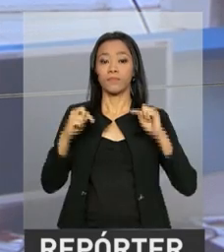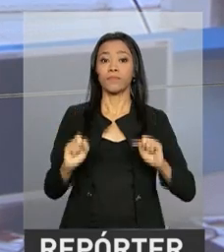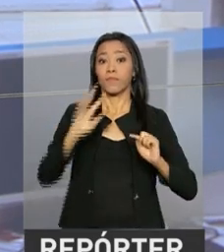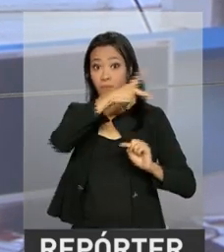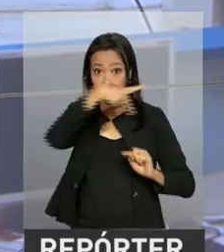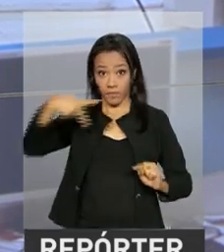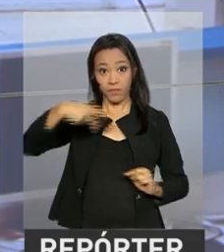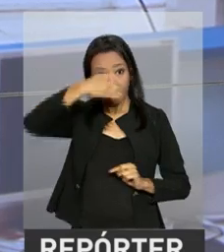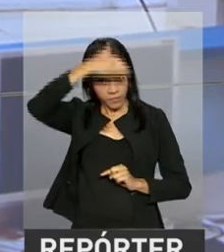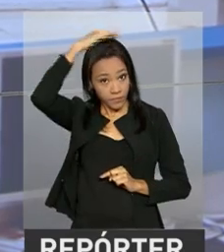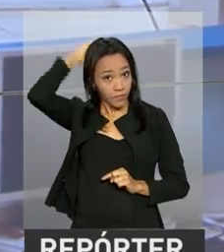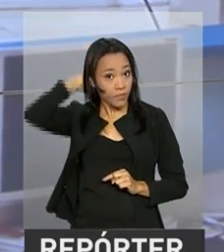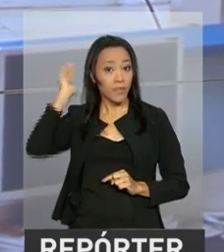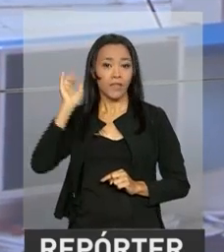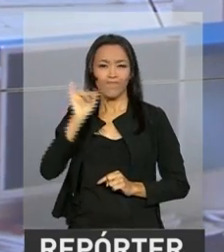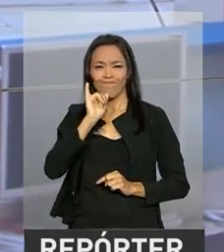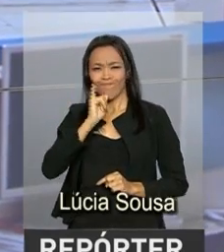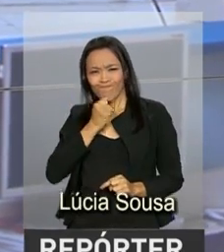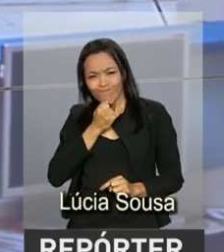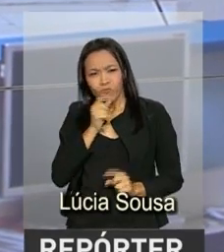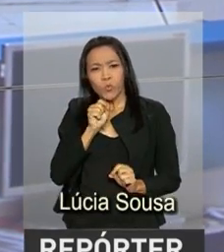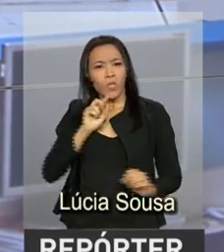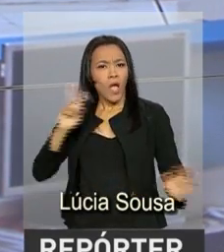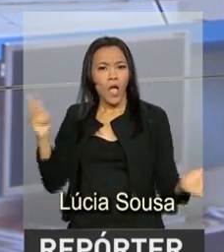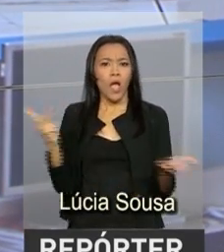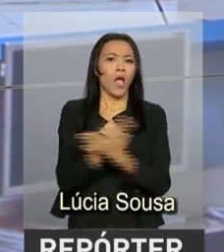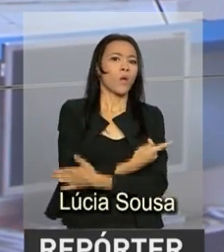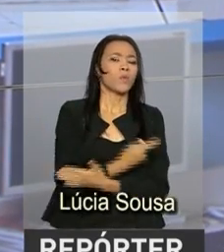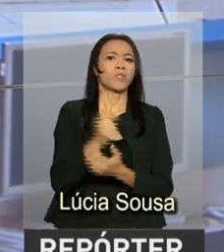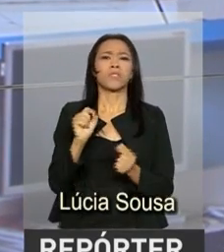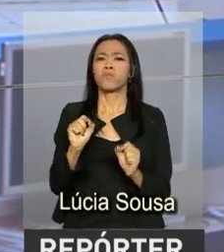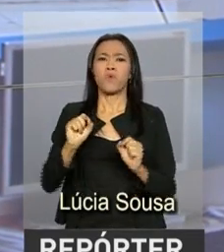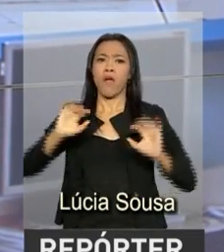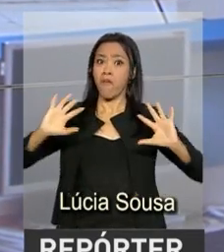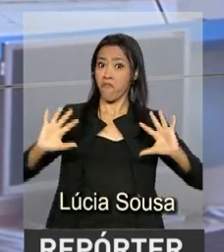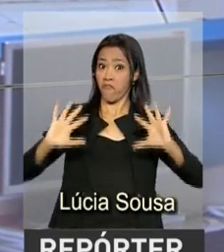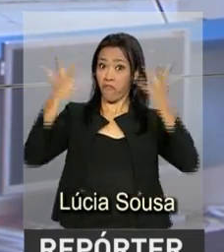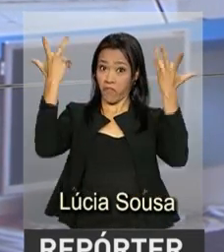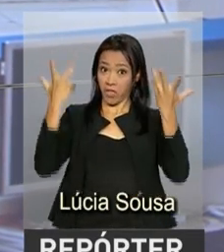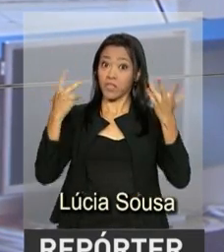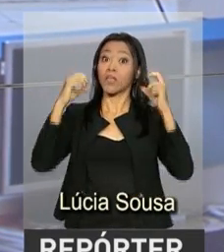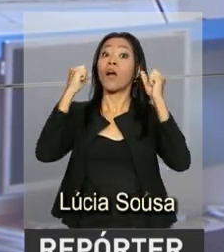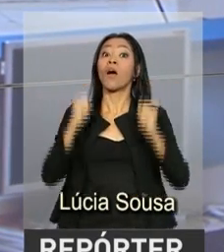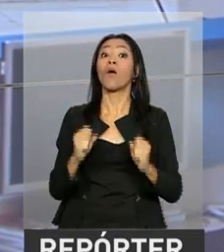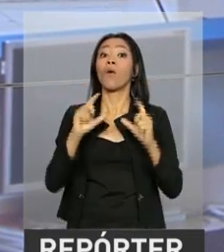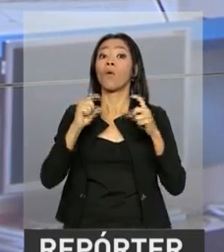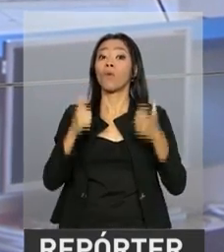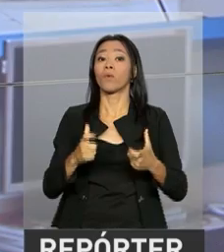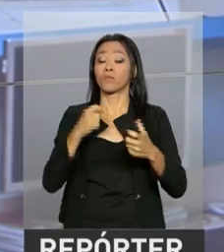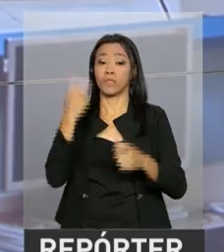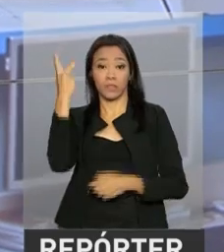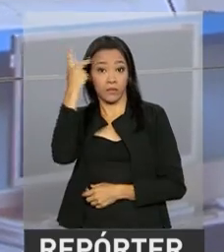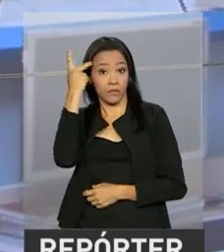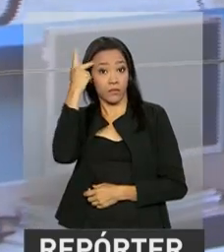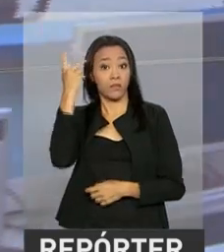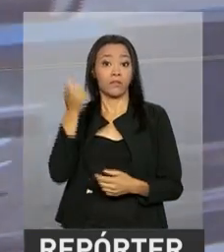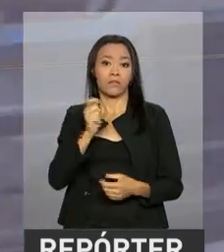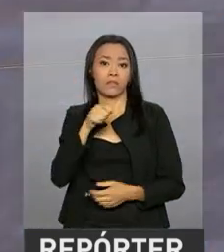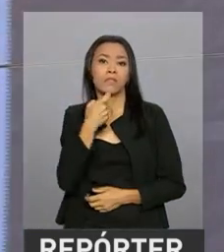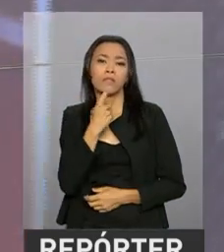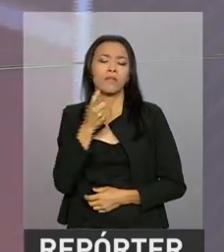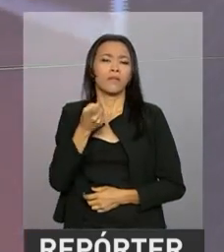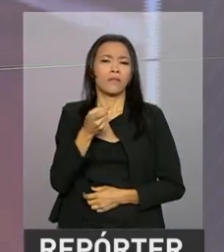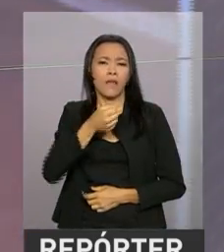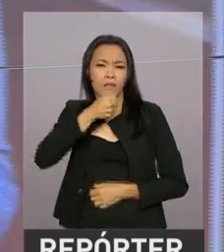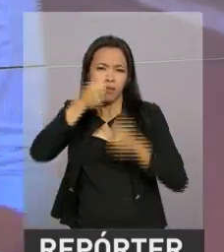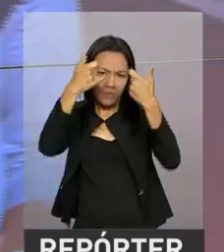O presidente Michel Temer lamentou as mortes ocorridas em uma festa de fim de ano em Campinas. Quem tem os detalhes para a gente é a